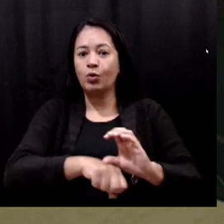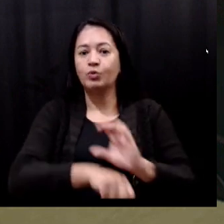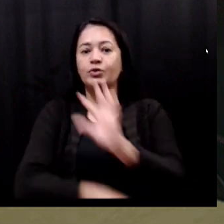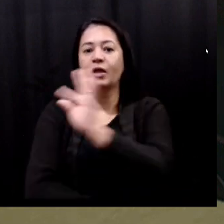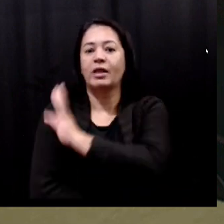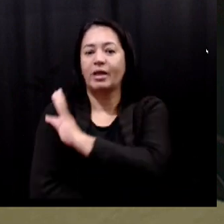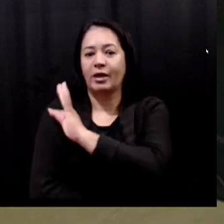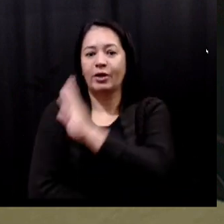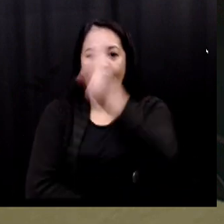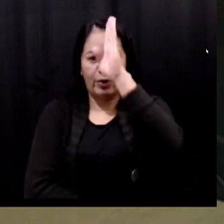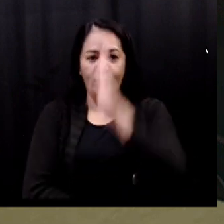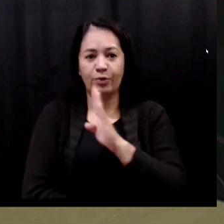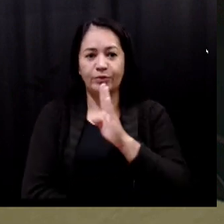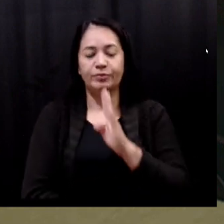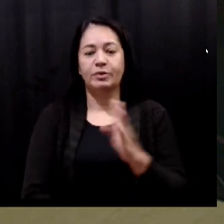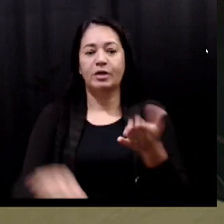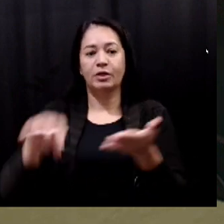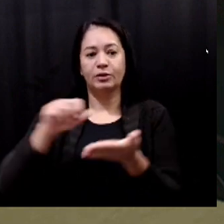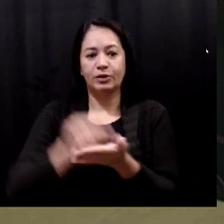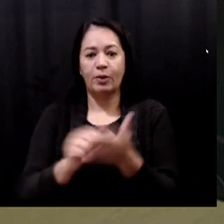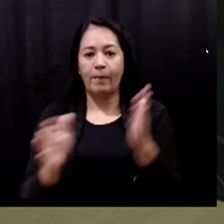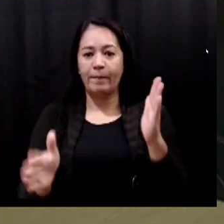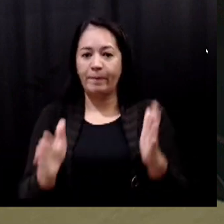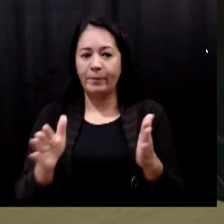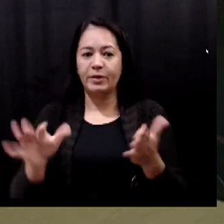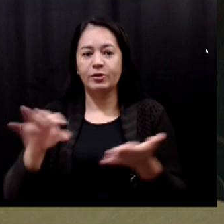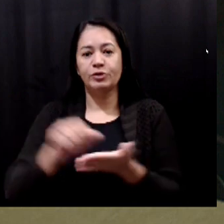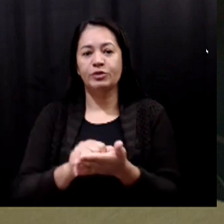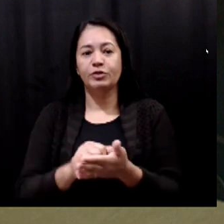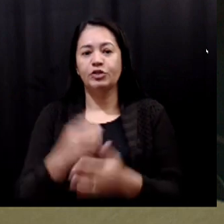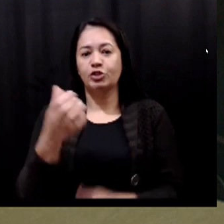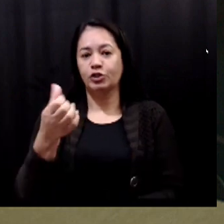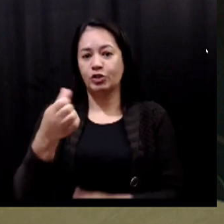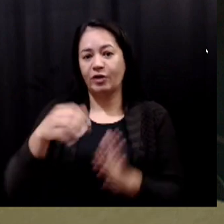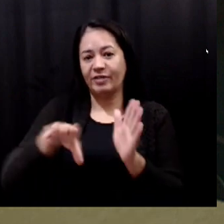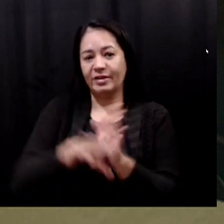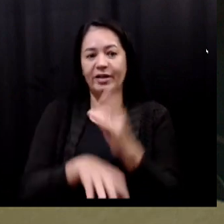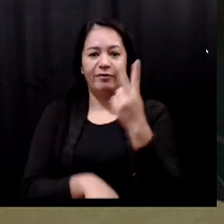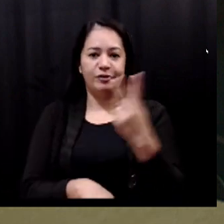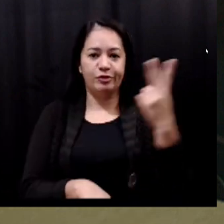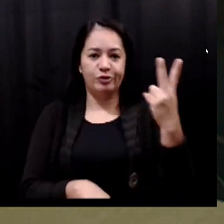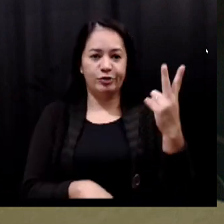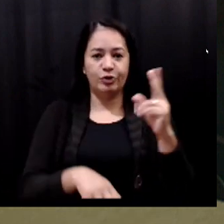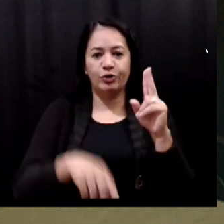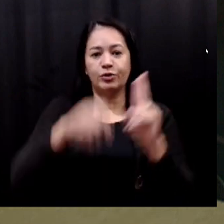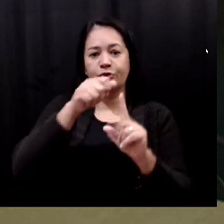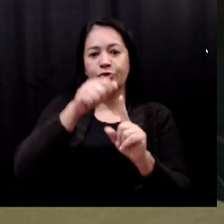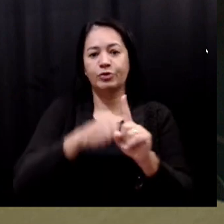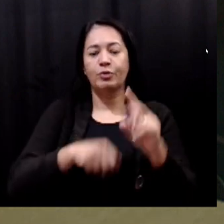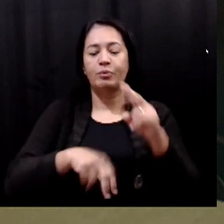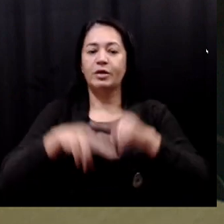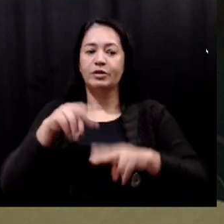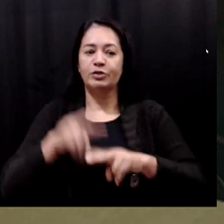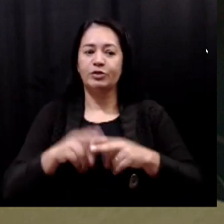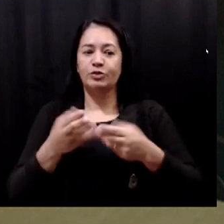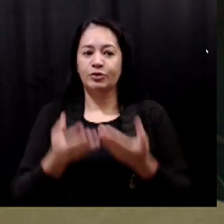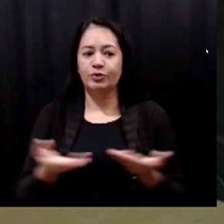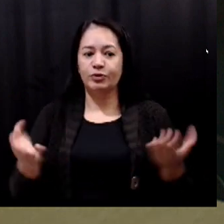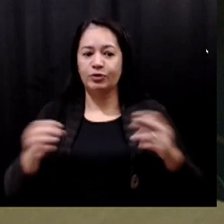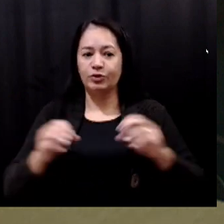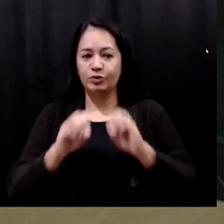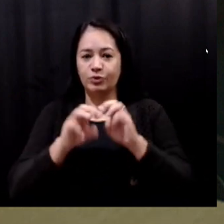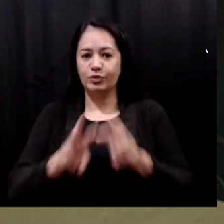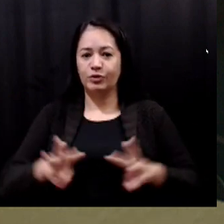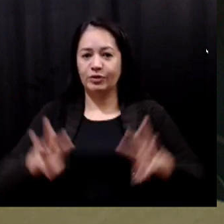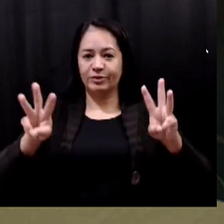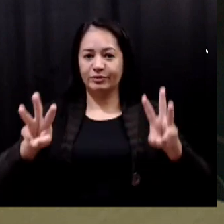o período de inscrições de 9 a 22 de junho pelo site da FUMEC. Ao todo, gente, são 240 vagas